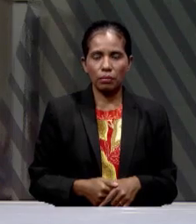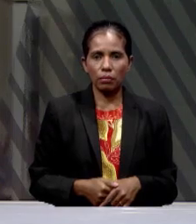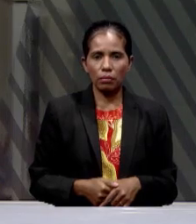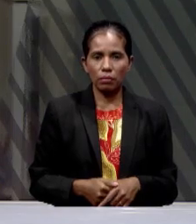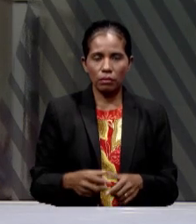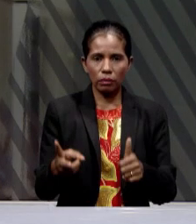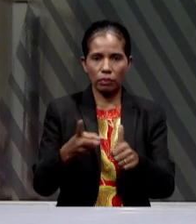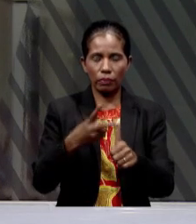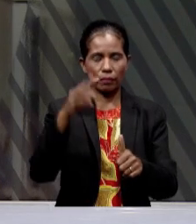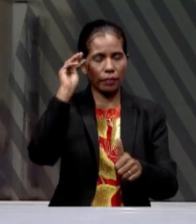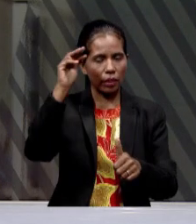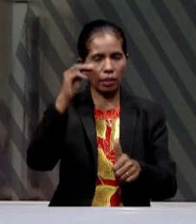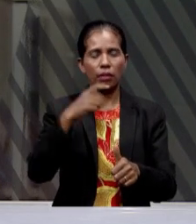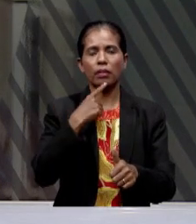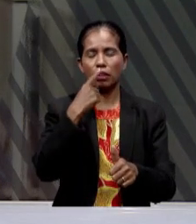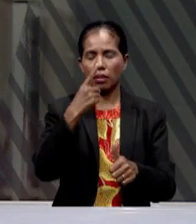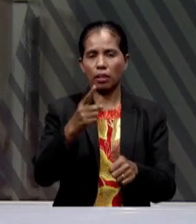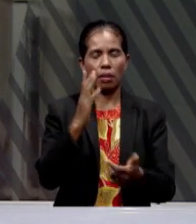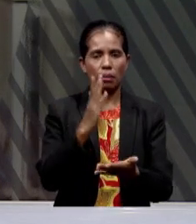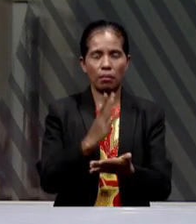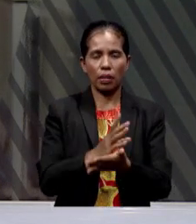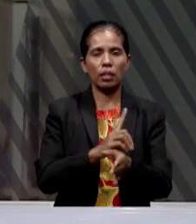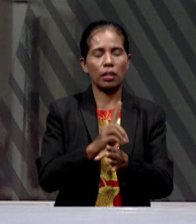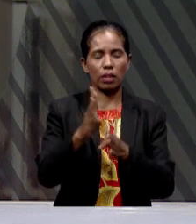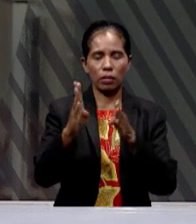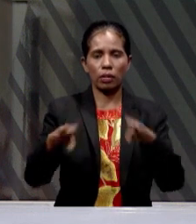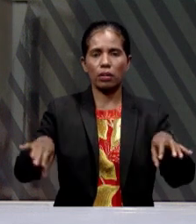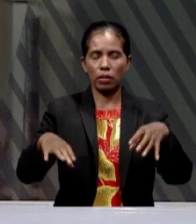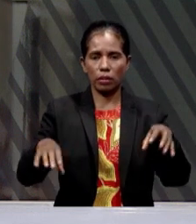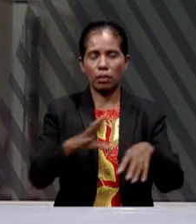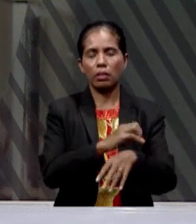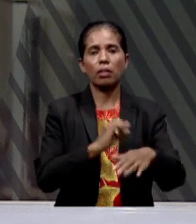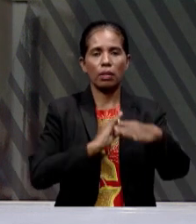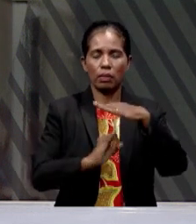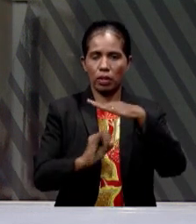Vice-ministro do Interior Rezeita Niez Oneira, ex-diretor-geral do Serviço Migração.